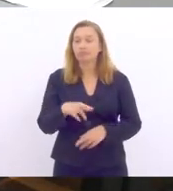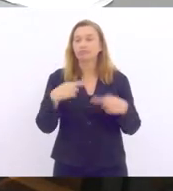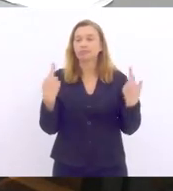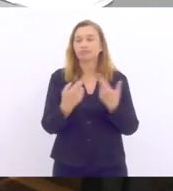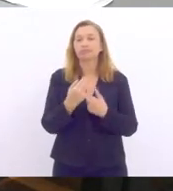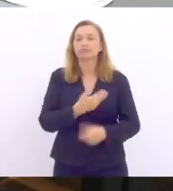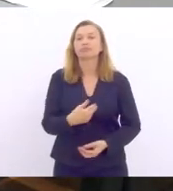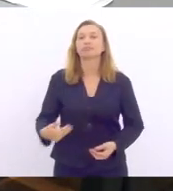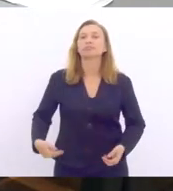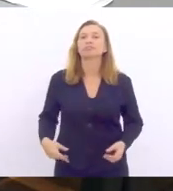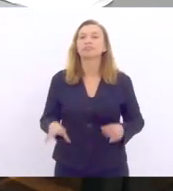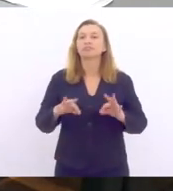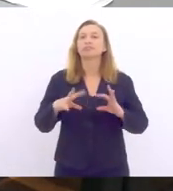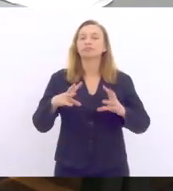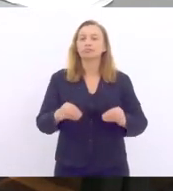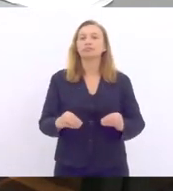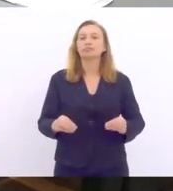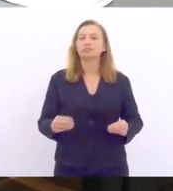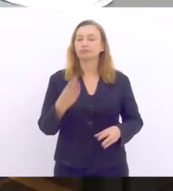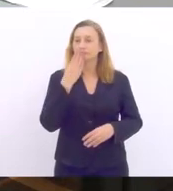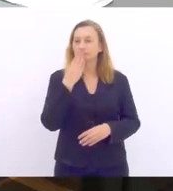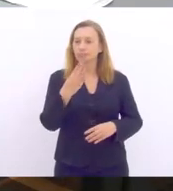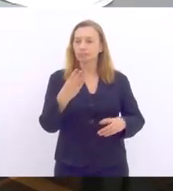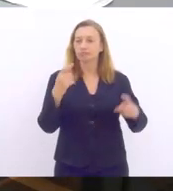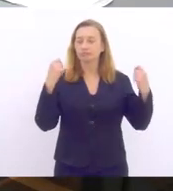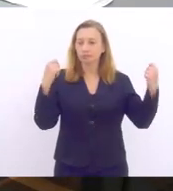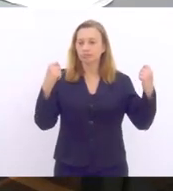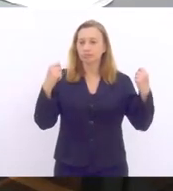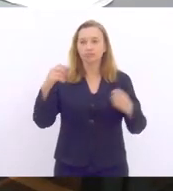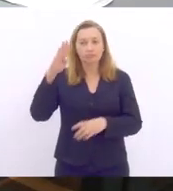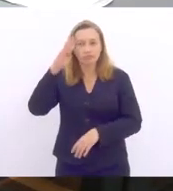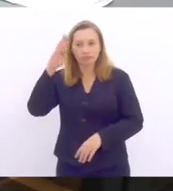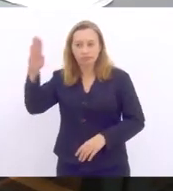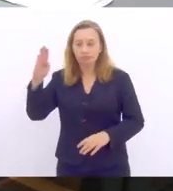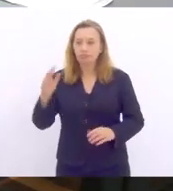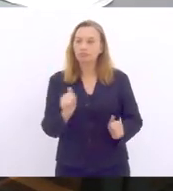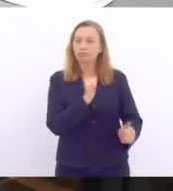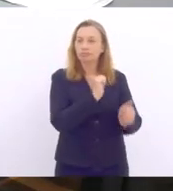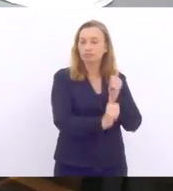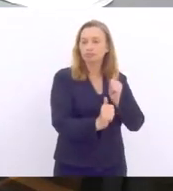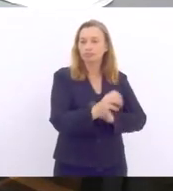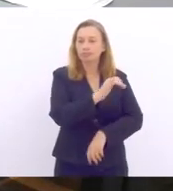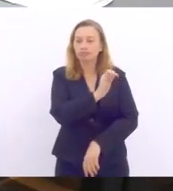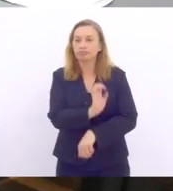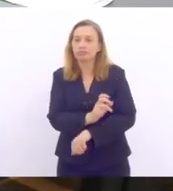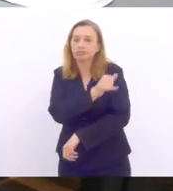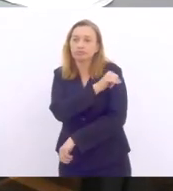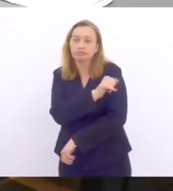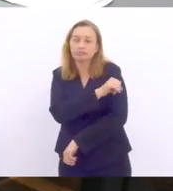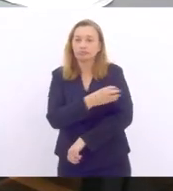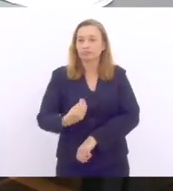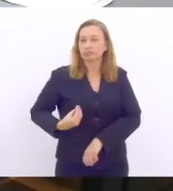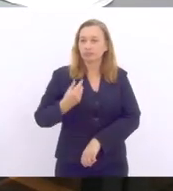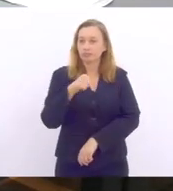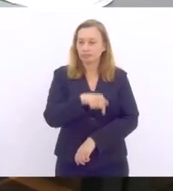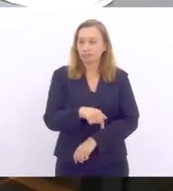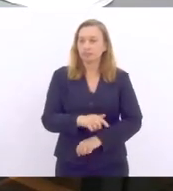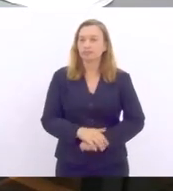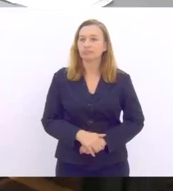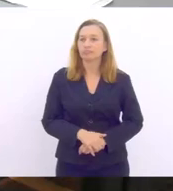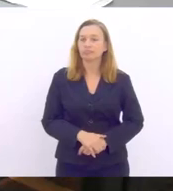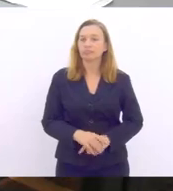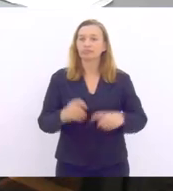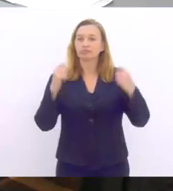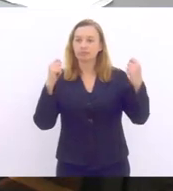audiência pública, todas as torcidas dos principais clubes do estado do Rio de Janeiro estão aqui. Estão aqui a torcida